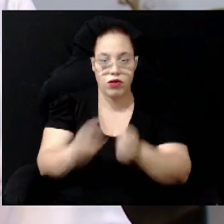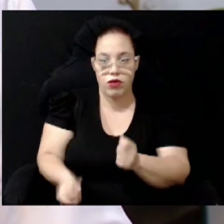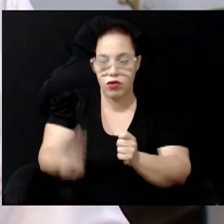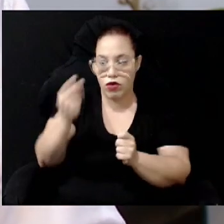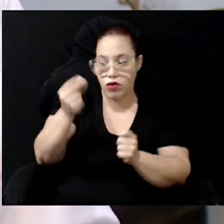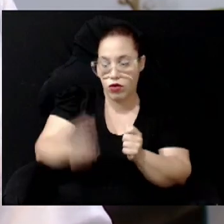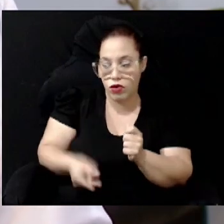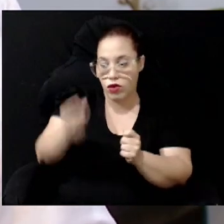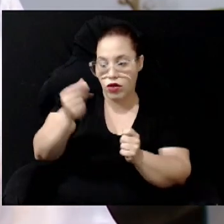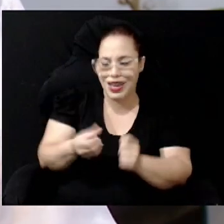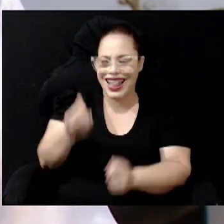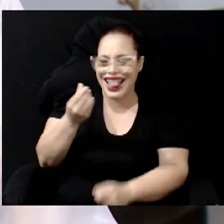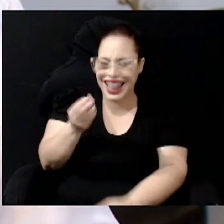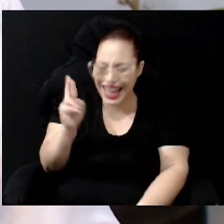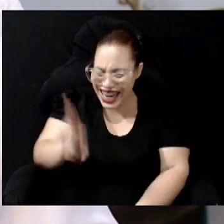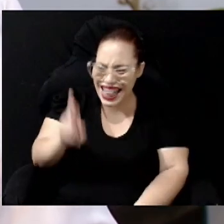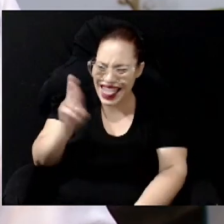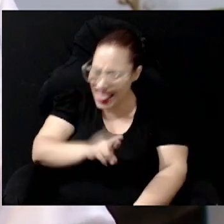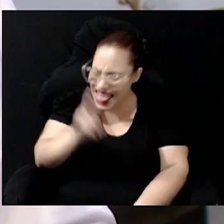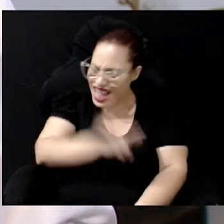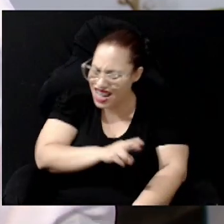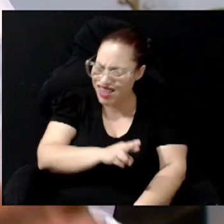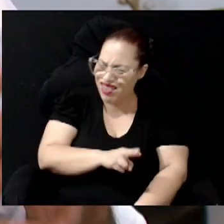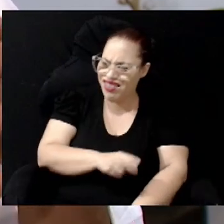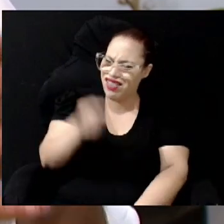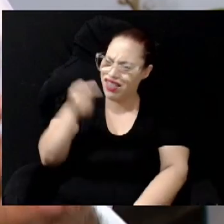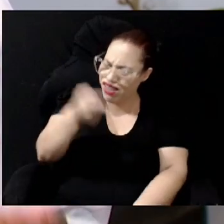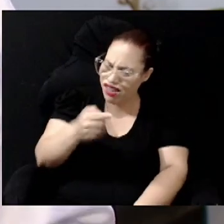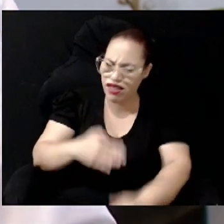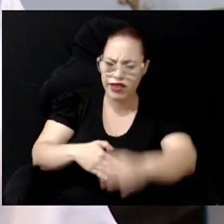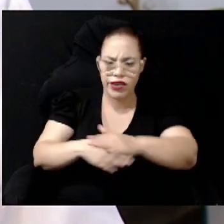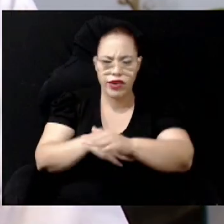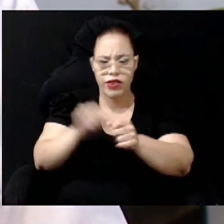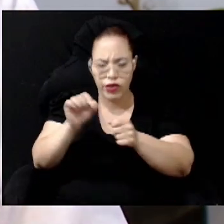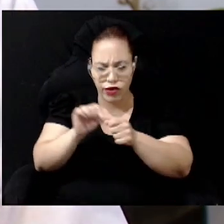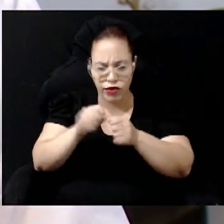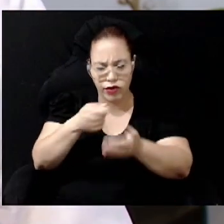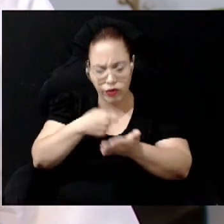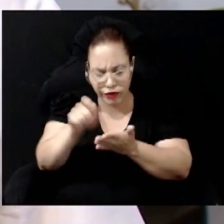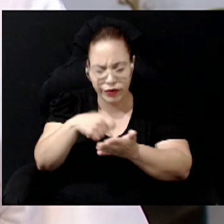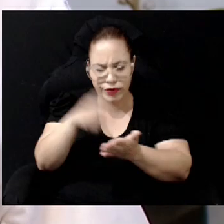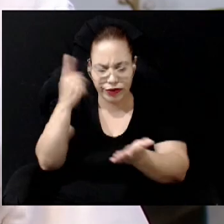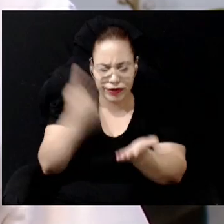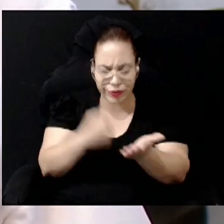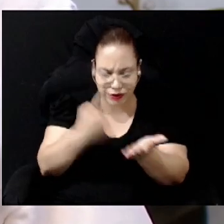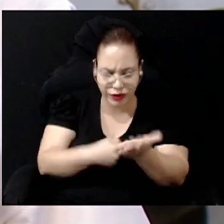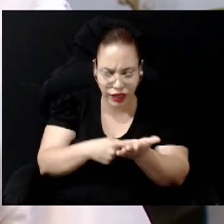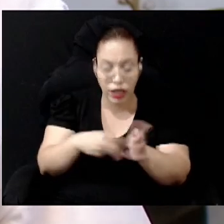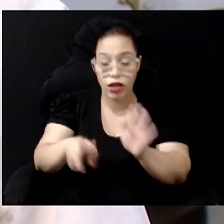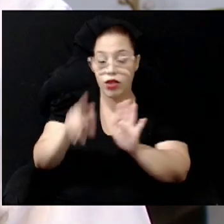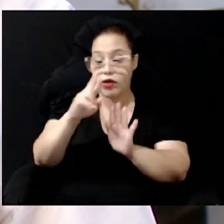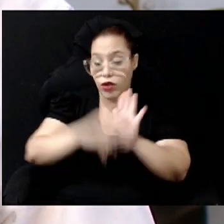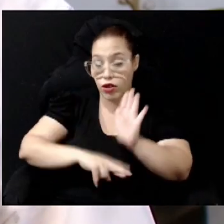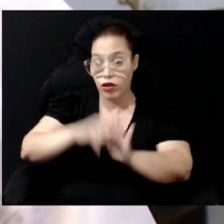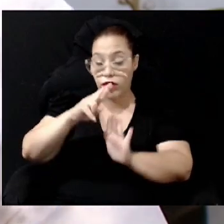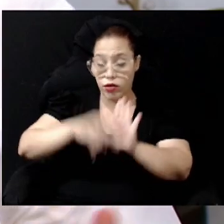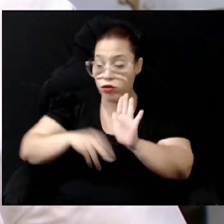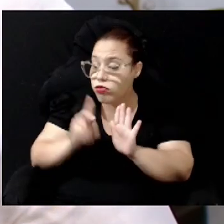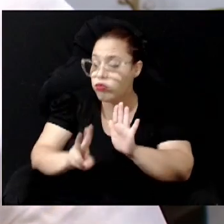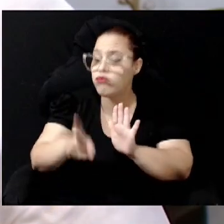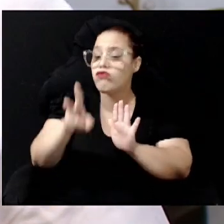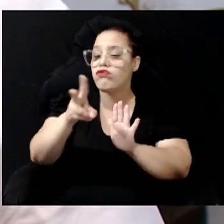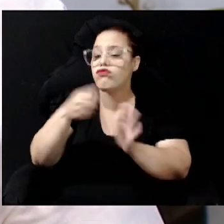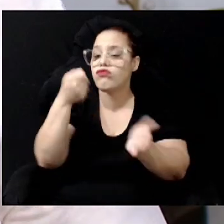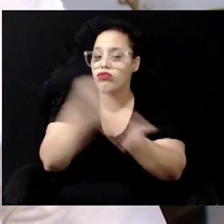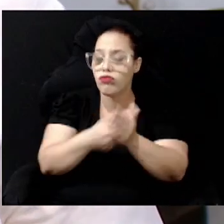centavo que é aplicado pela Câmara é feito rigorosamente de acordo com as regras e sempre tem uma fundamentação. Tudo